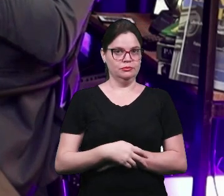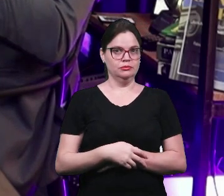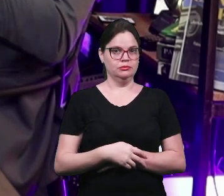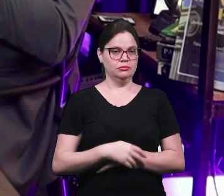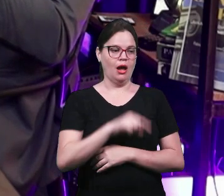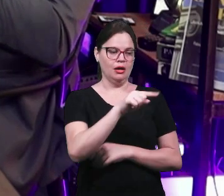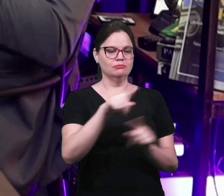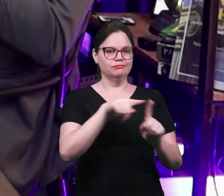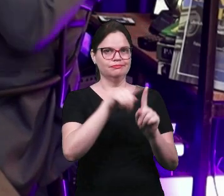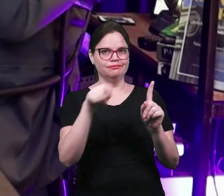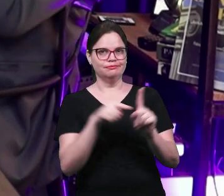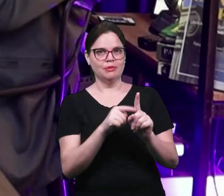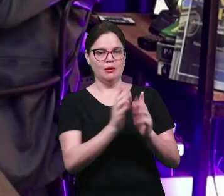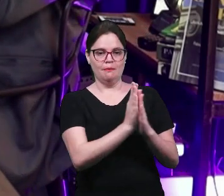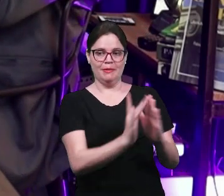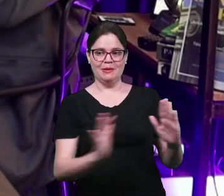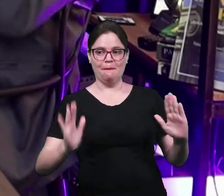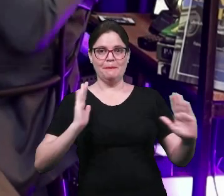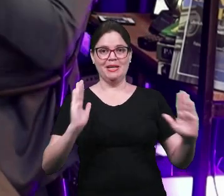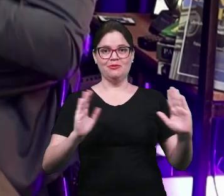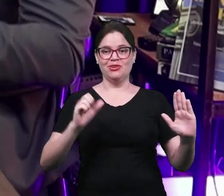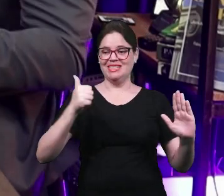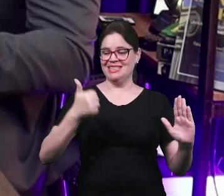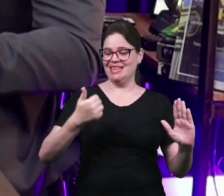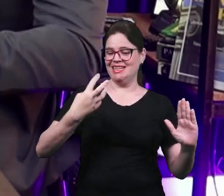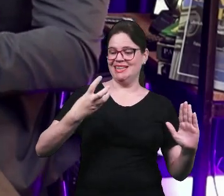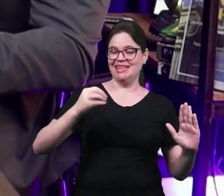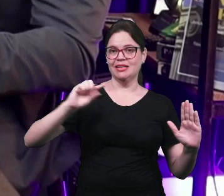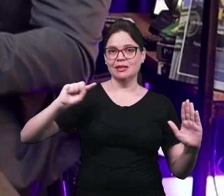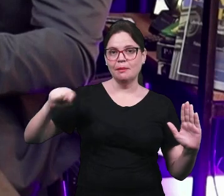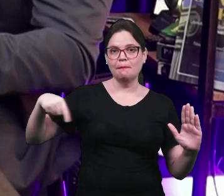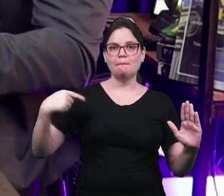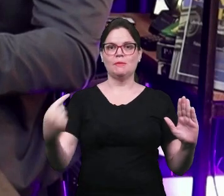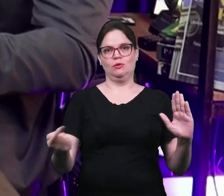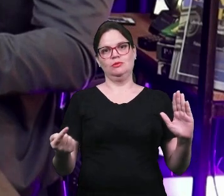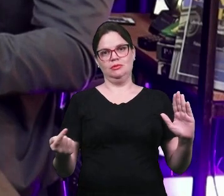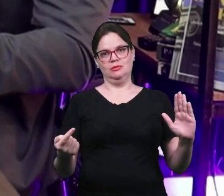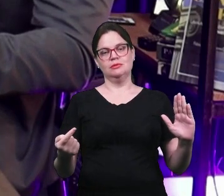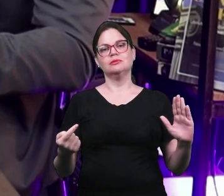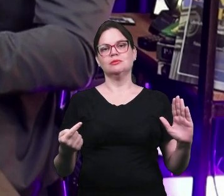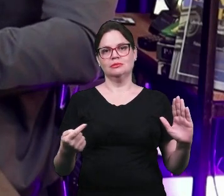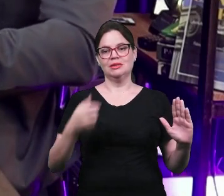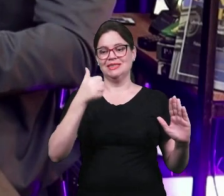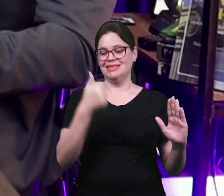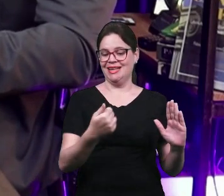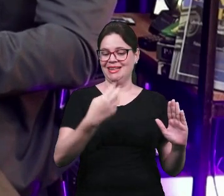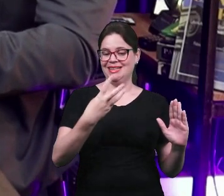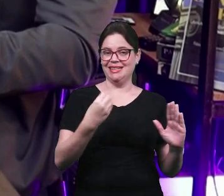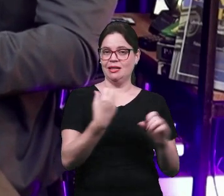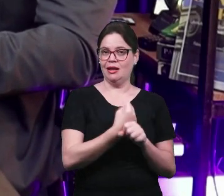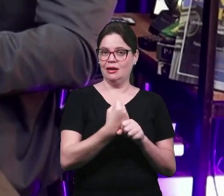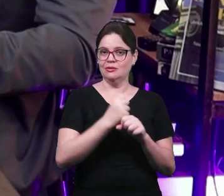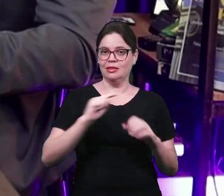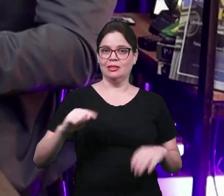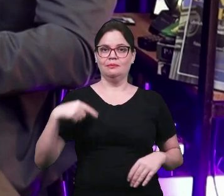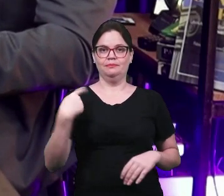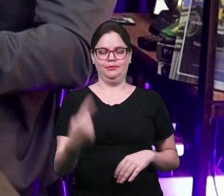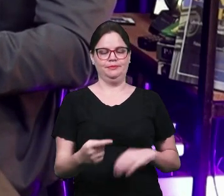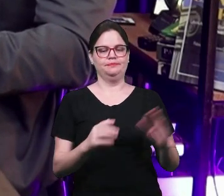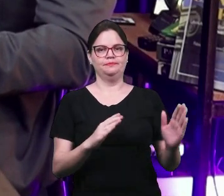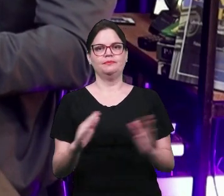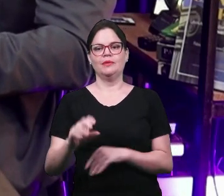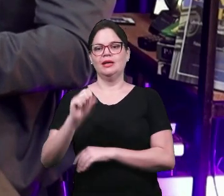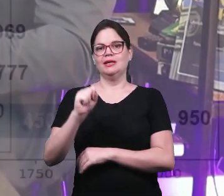temporal, 130 anos. 130 anos. Então, nós temos ali, depois nós temos Sete, que vive 912